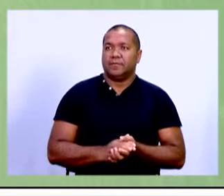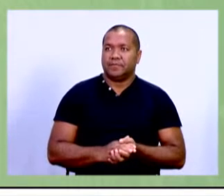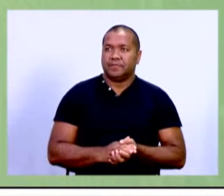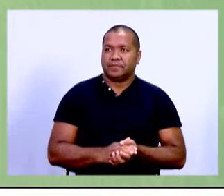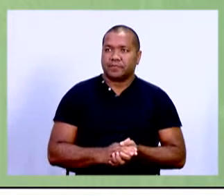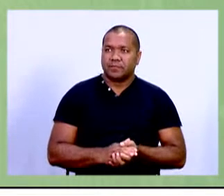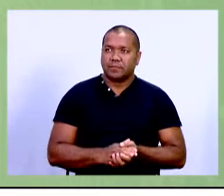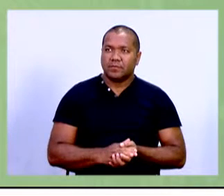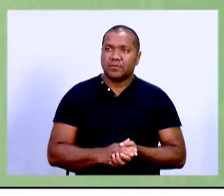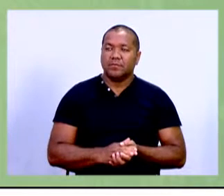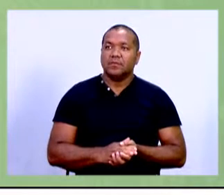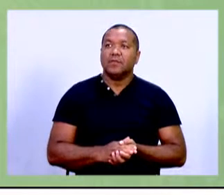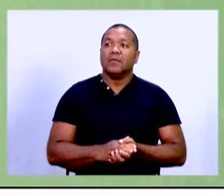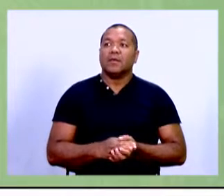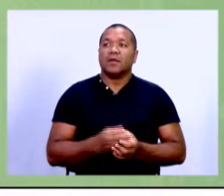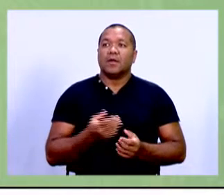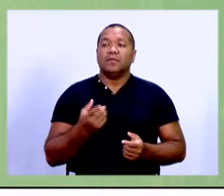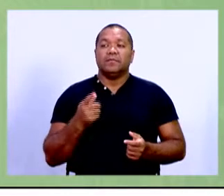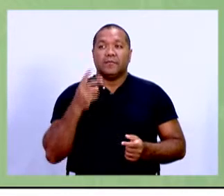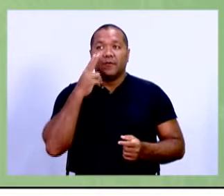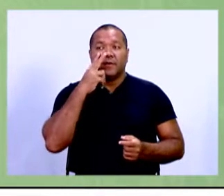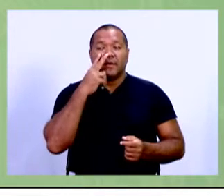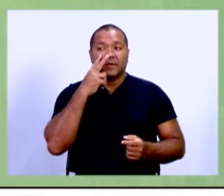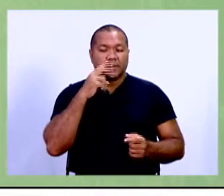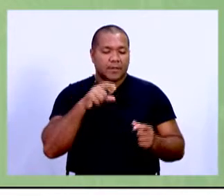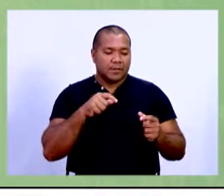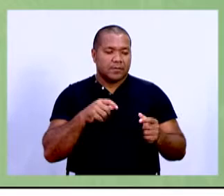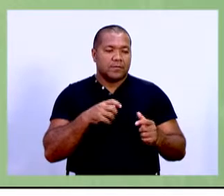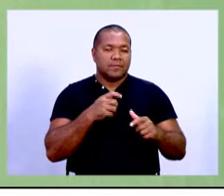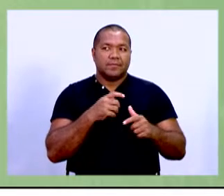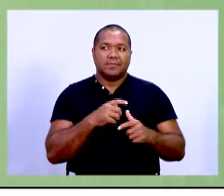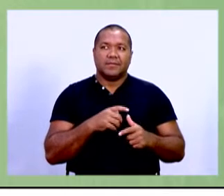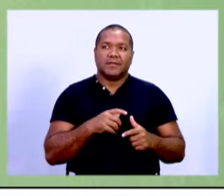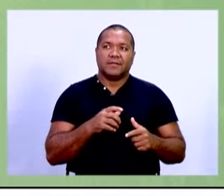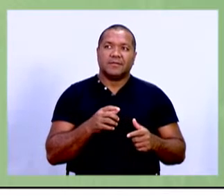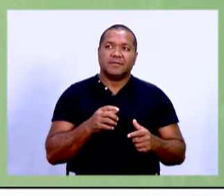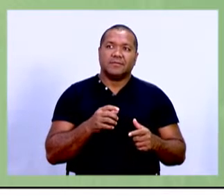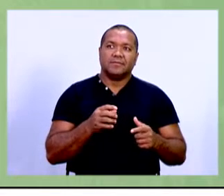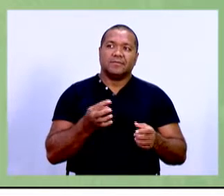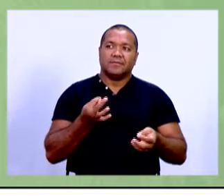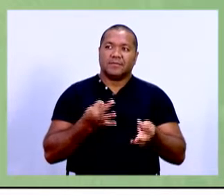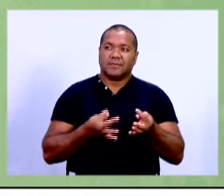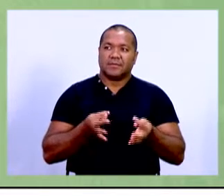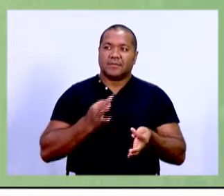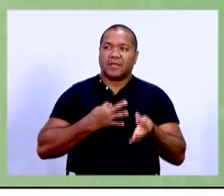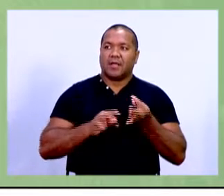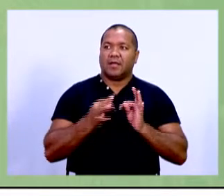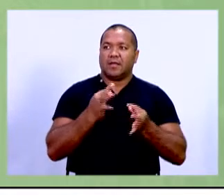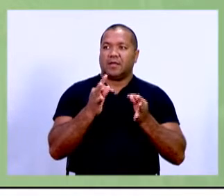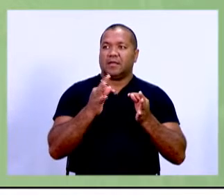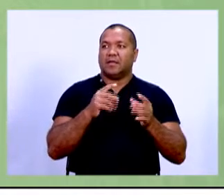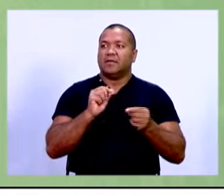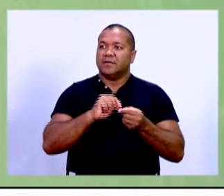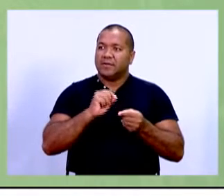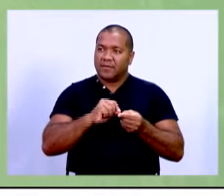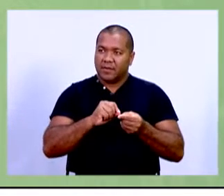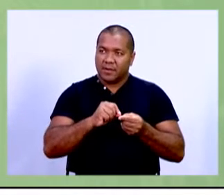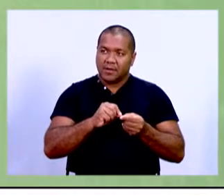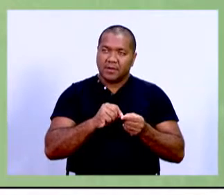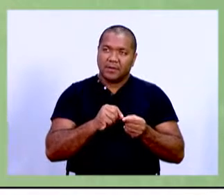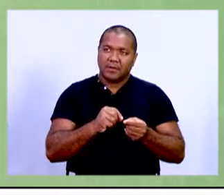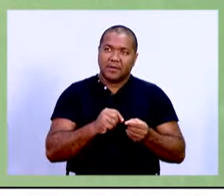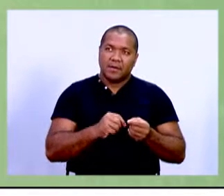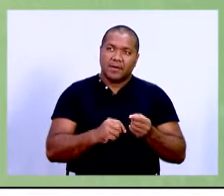potencial aqui. Então, uma das técnicas feitas para a análise